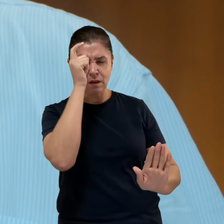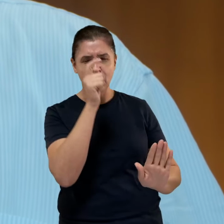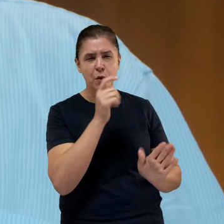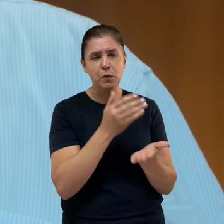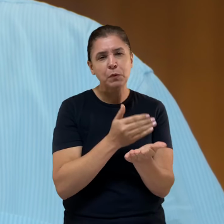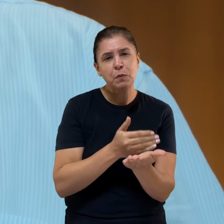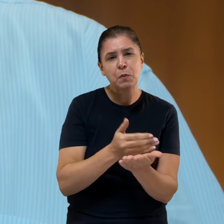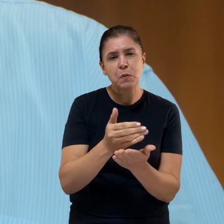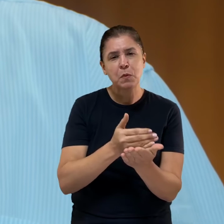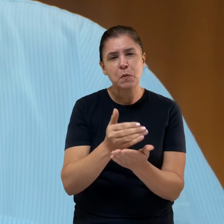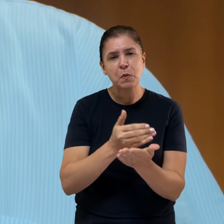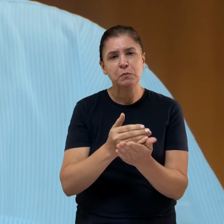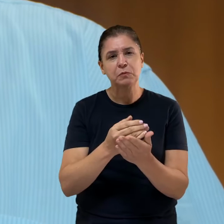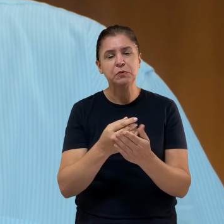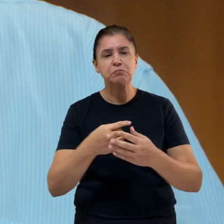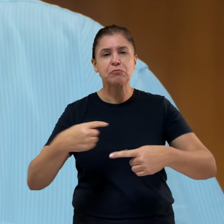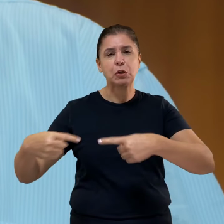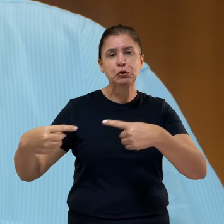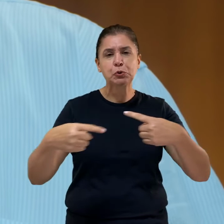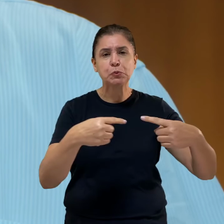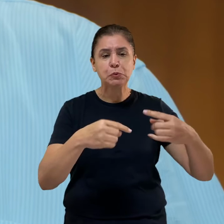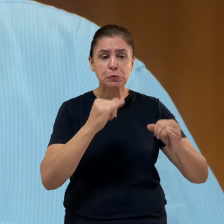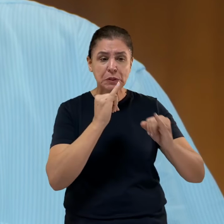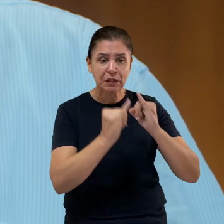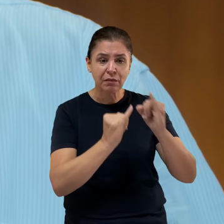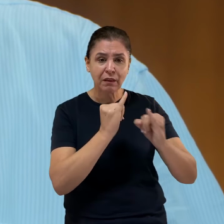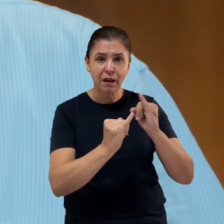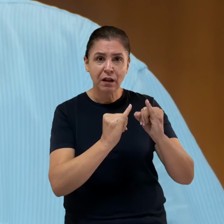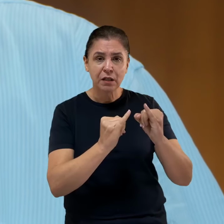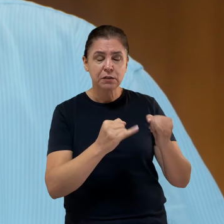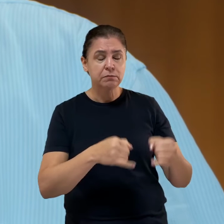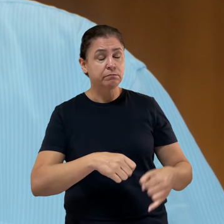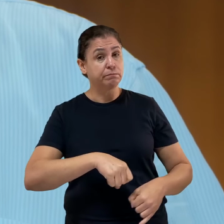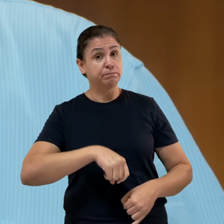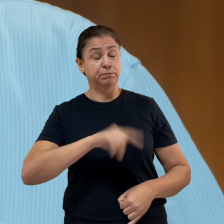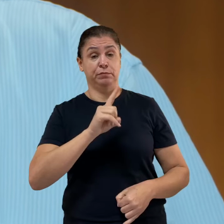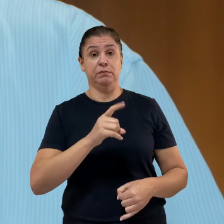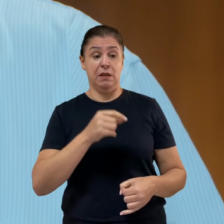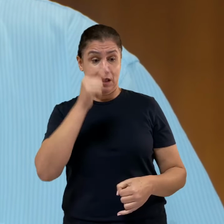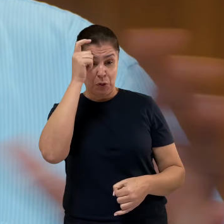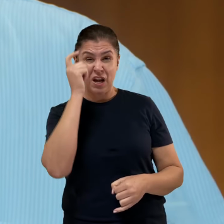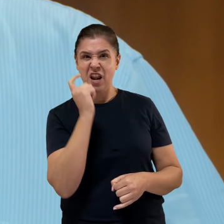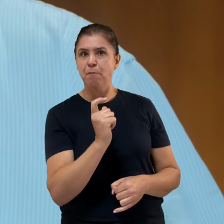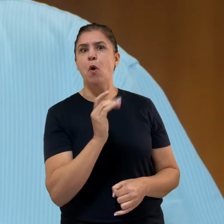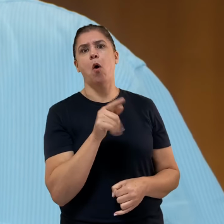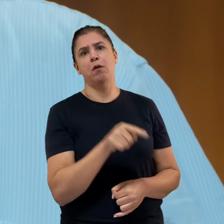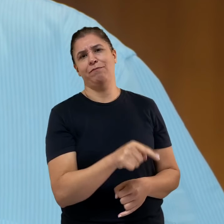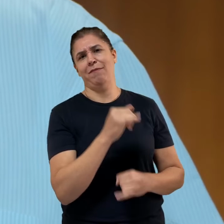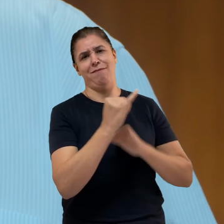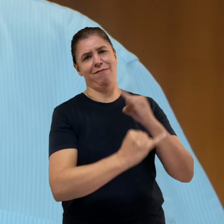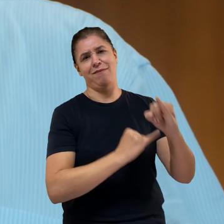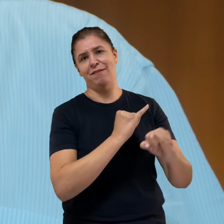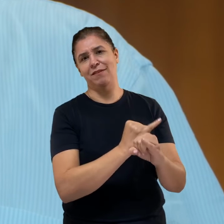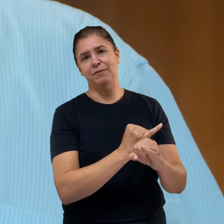Quando iniciou-se o discurso da internet, então foi visto como um demônio.